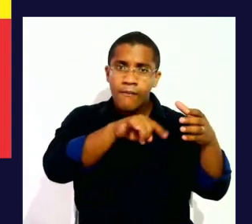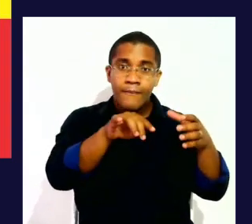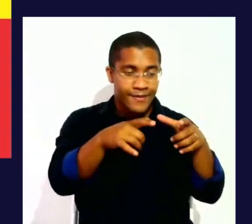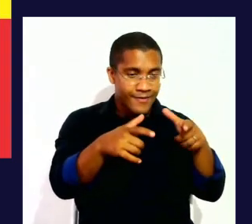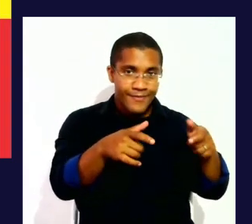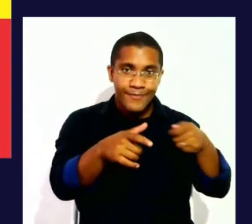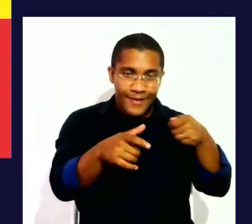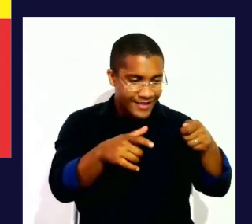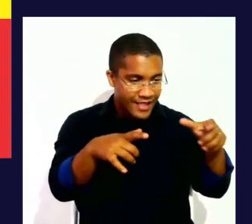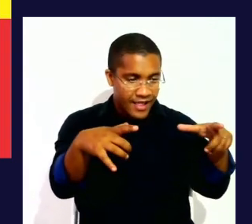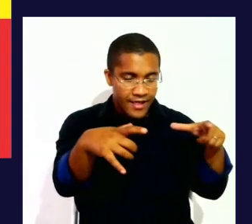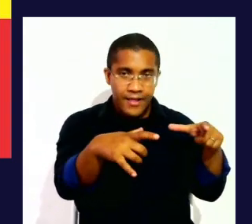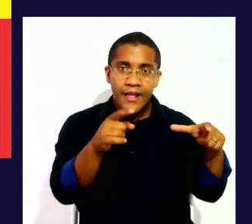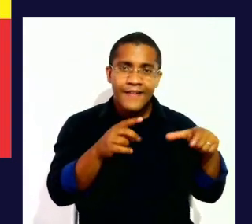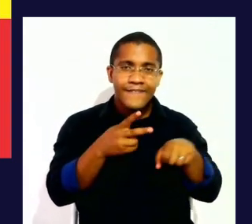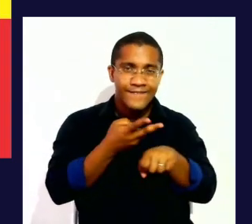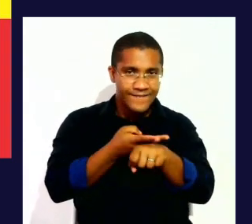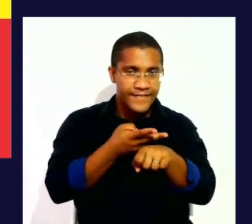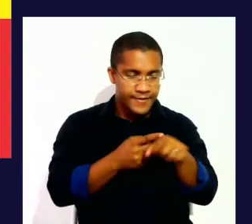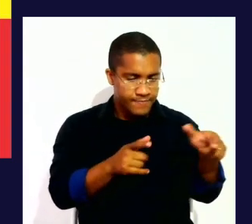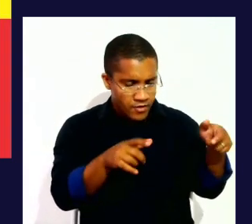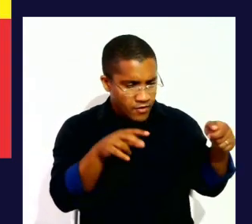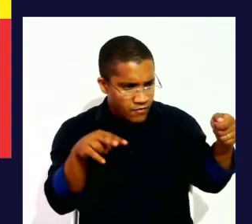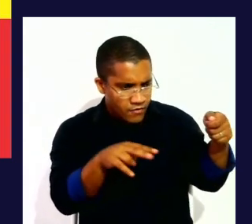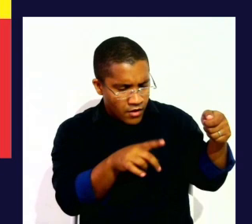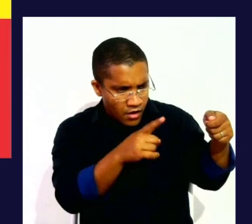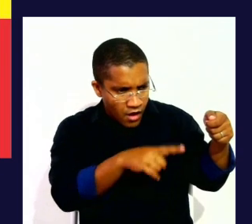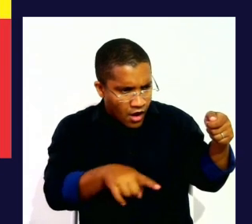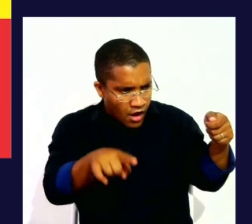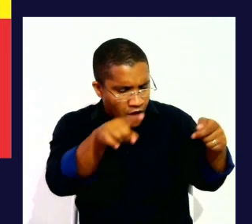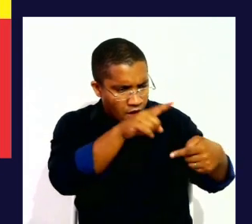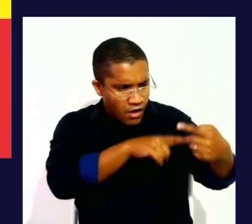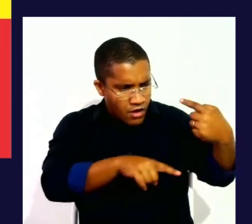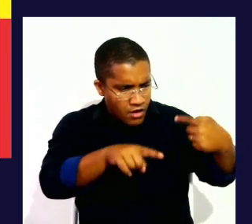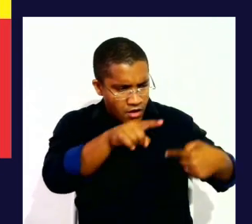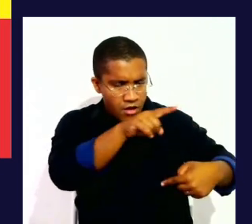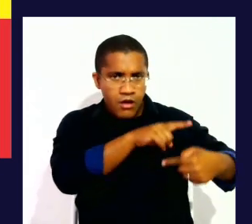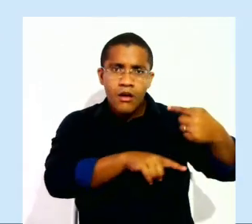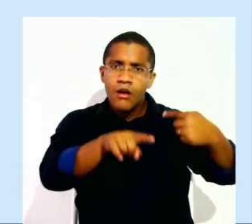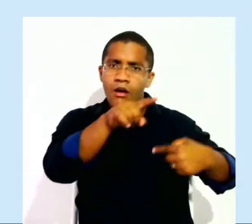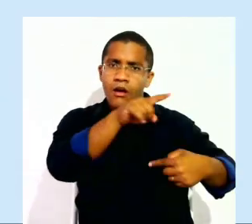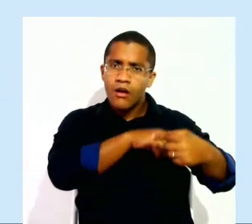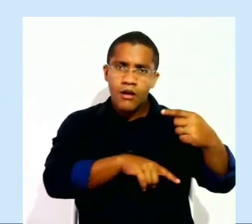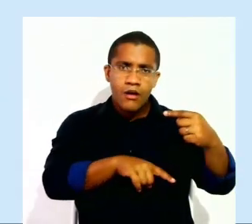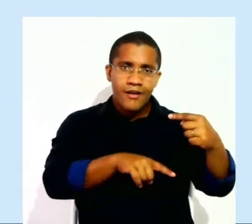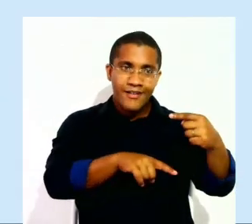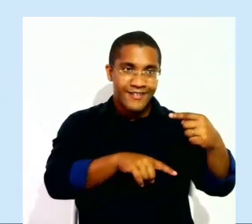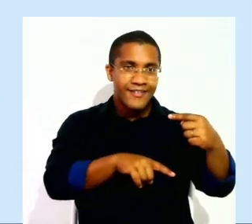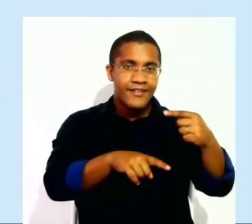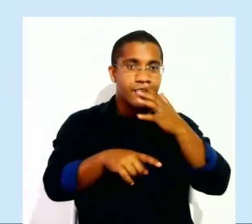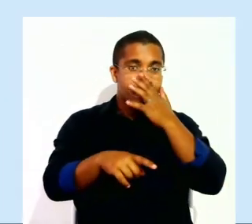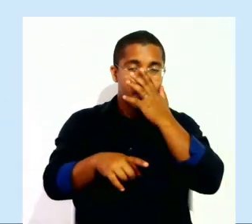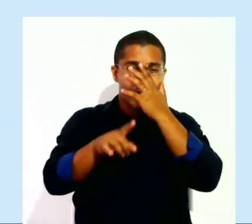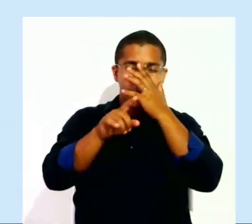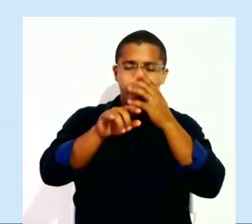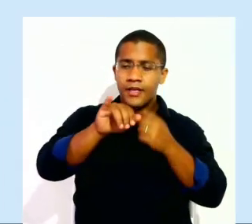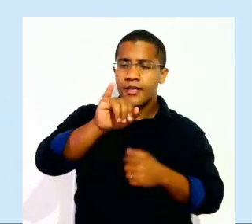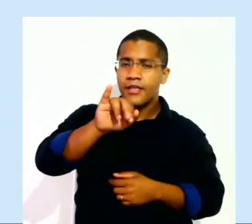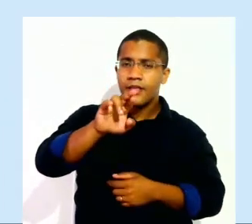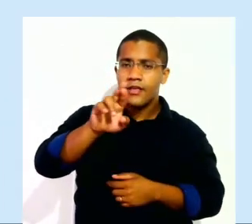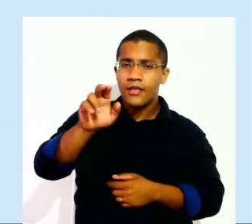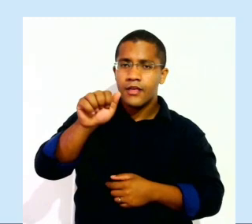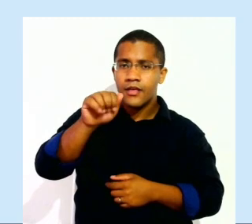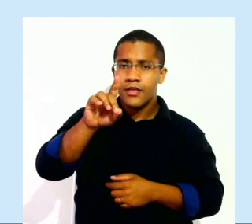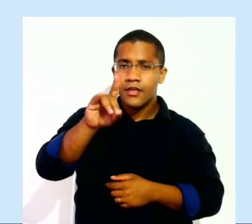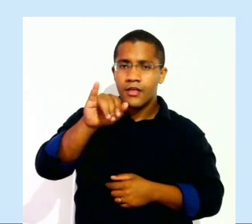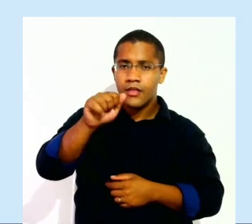a serragem ela possa subir pelo centro e descer pelas laterais. Quando se fala de irradiação, eu